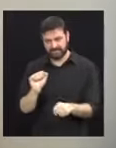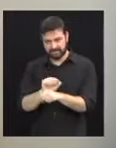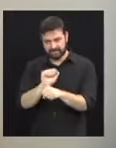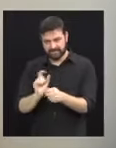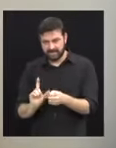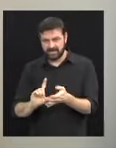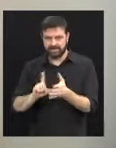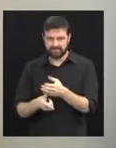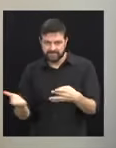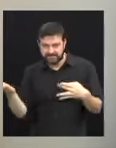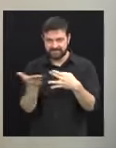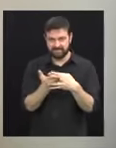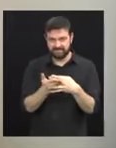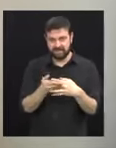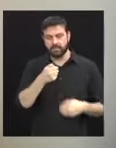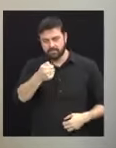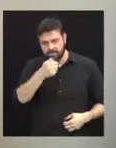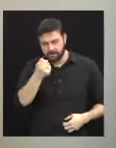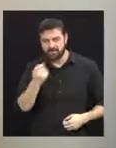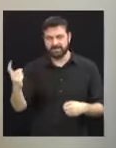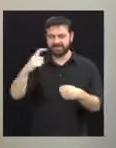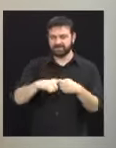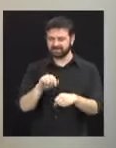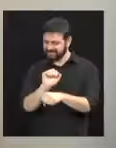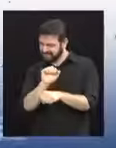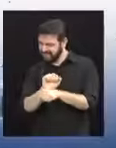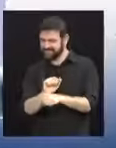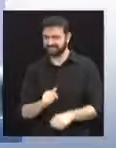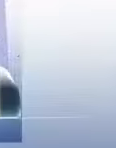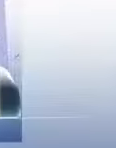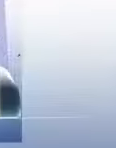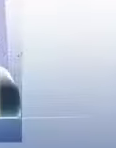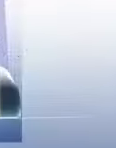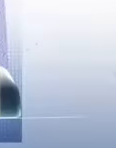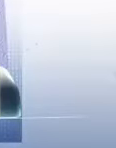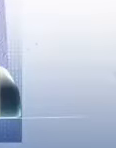o intervalo e dentro de instantes o Espaço Aberto Animal está de volta. Até já.